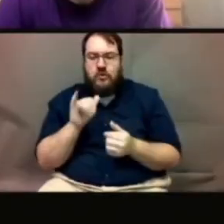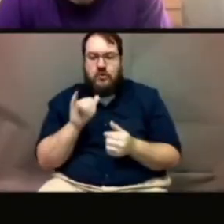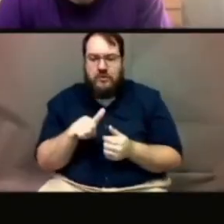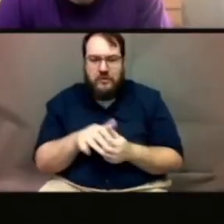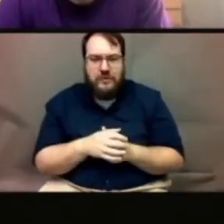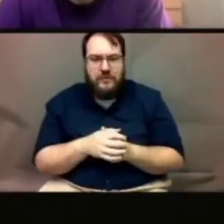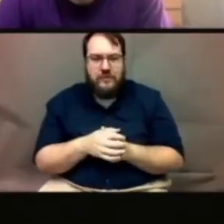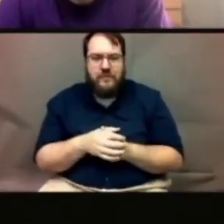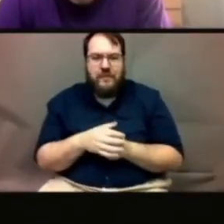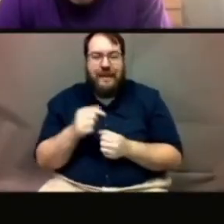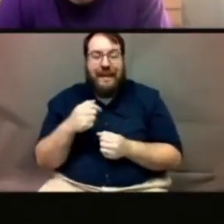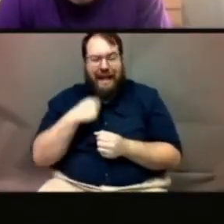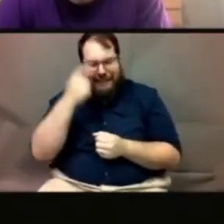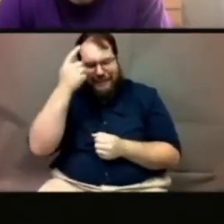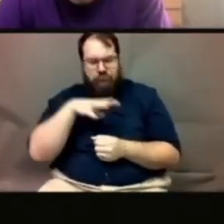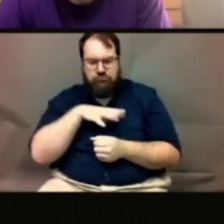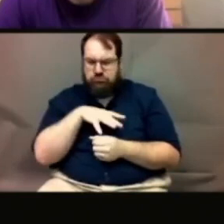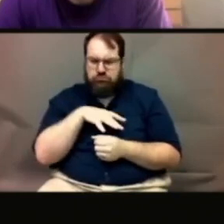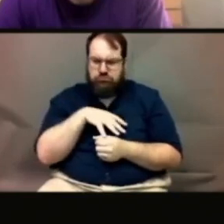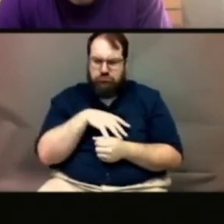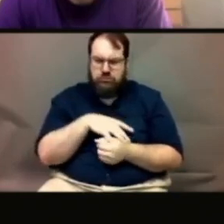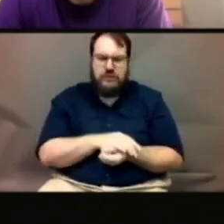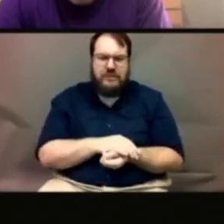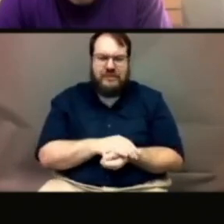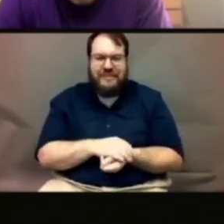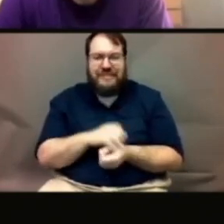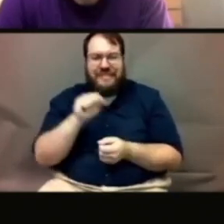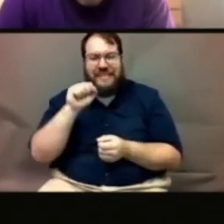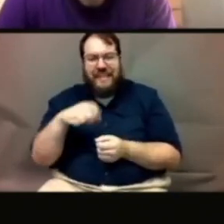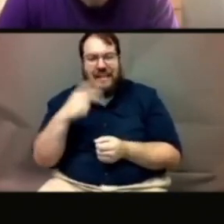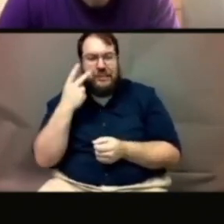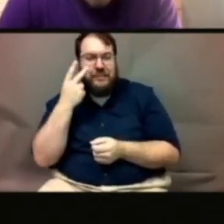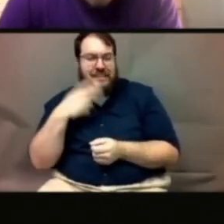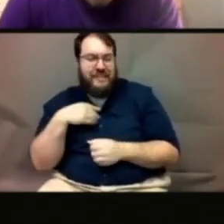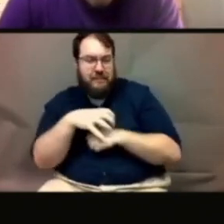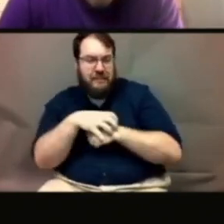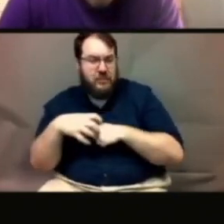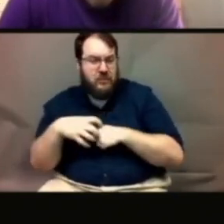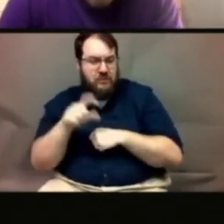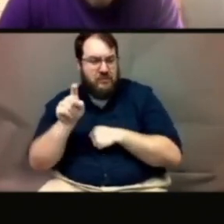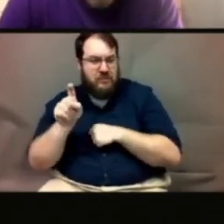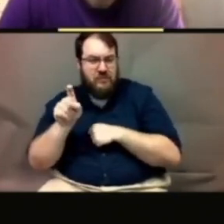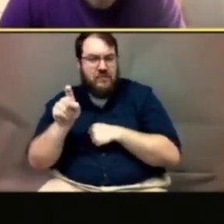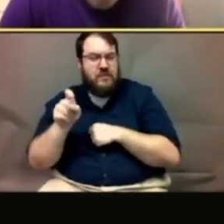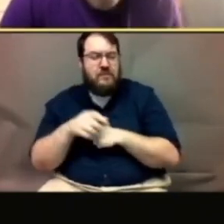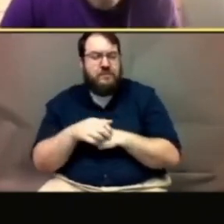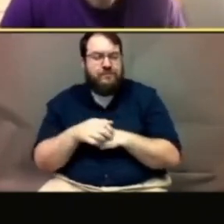Eu acho que quero mostrar porque eu achei que foi muito legal isso aqui. Vocês conseguem ver o meu Scratch?